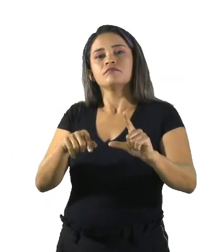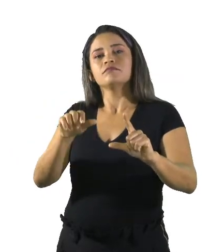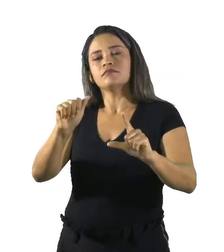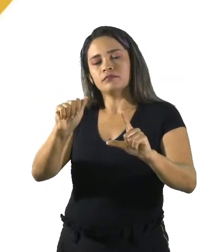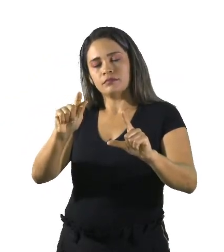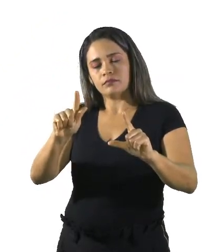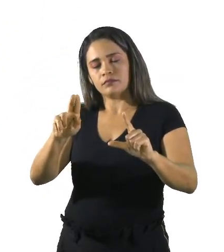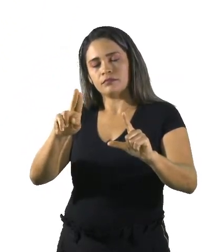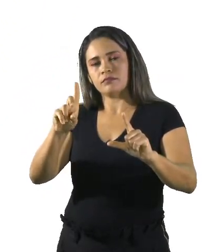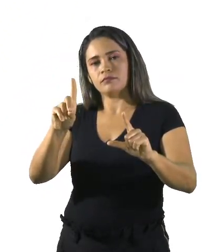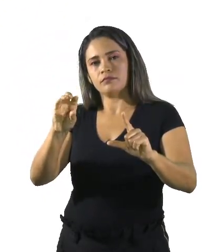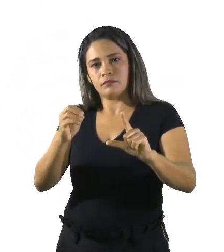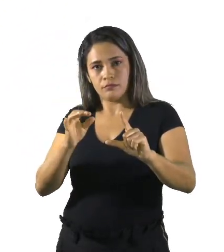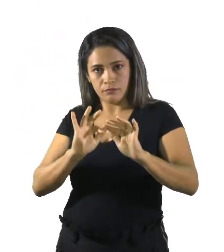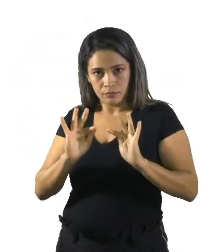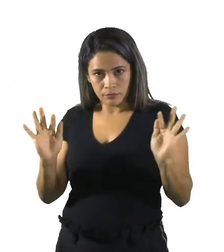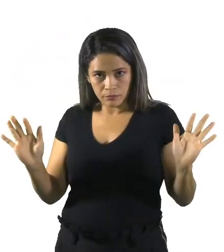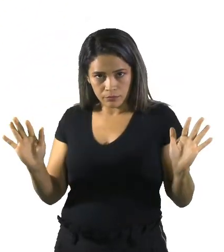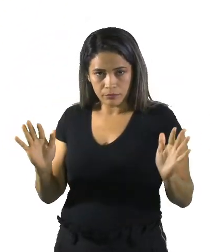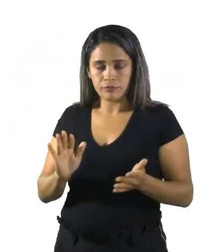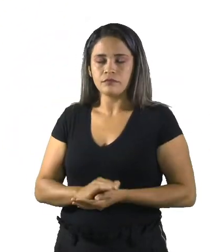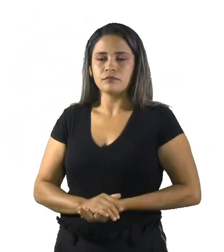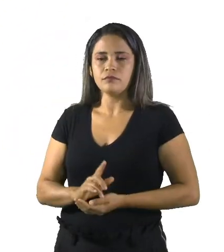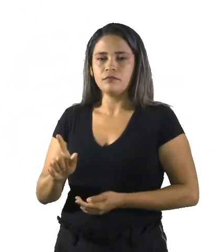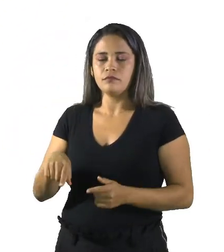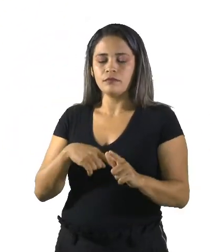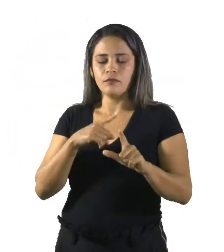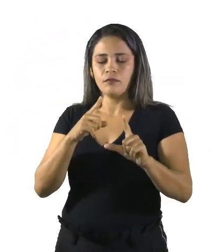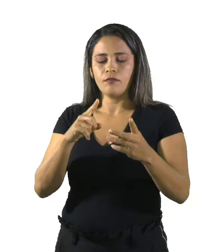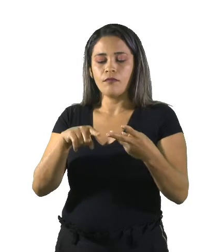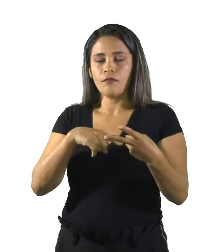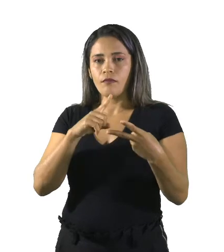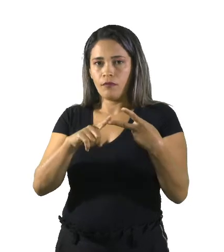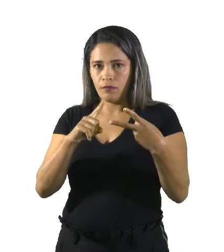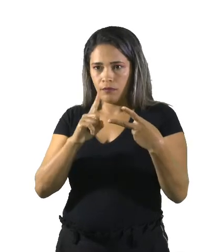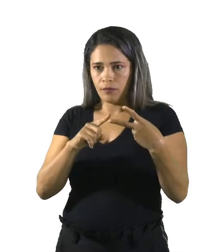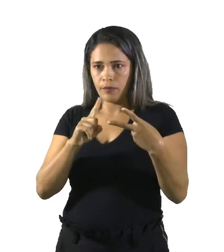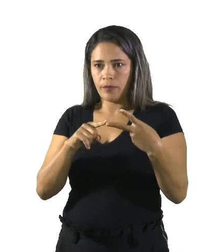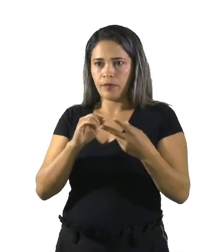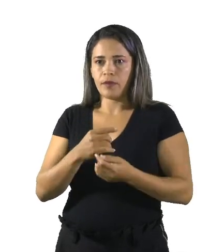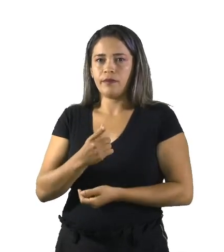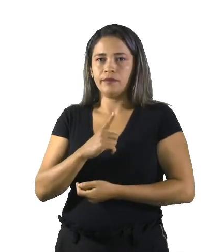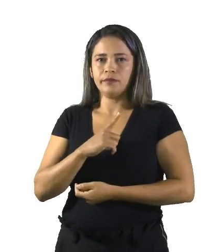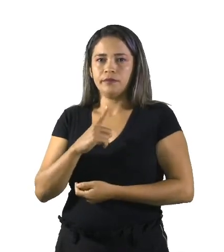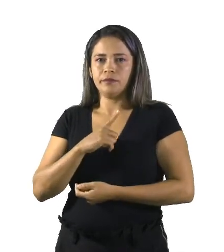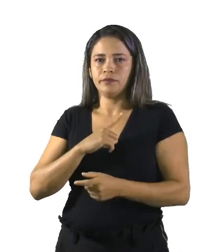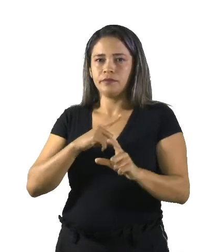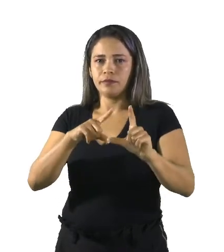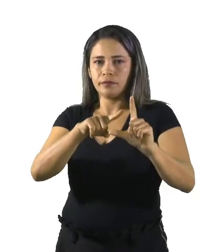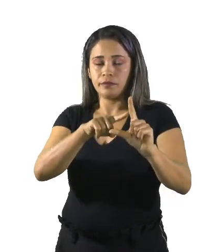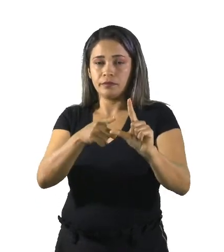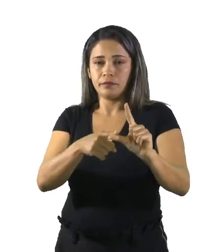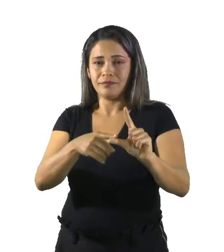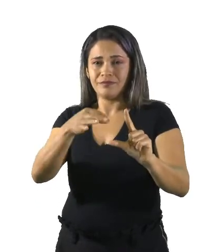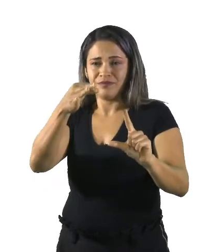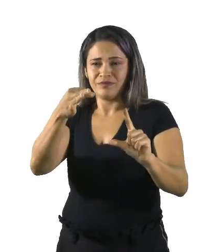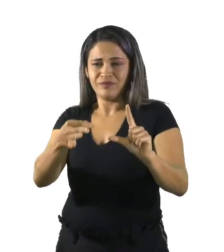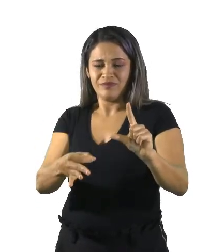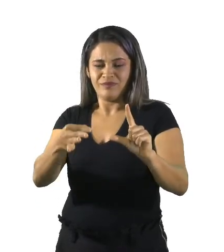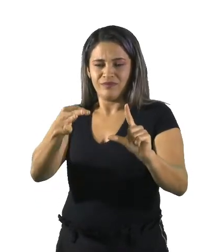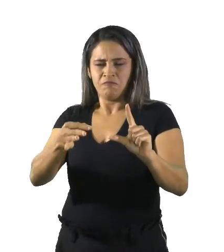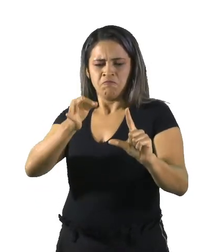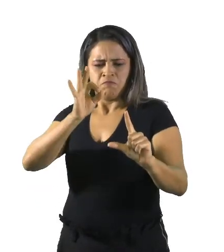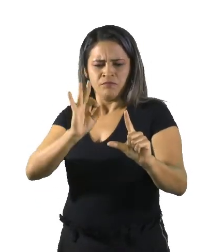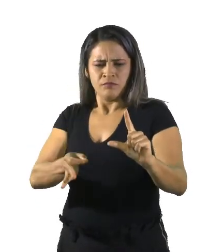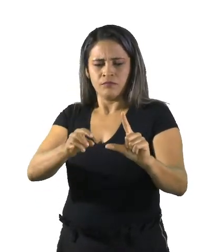agudo. Tranquilo? Segunda classificação, vejam só, eu tenho um ângulo que mede exatamente 90